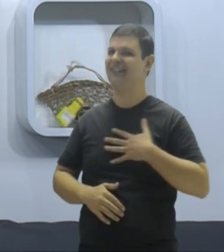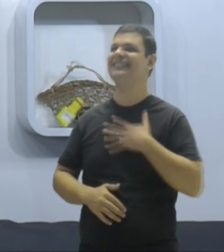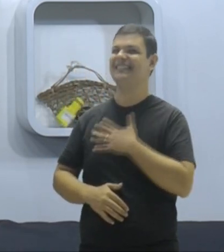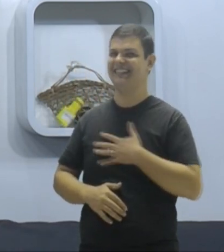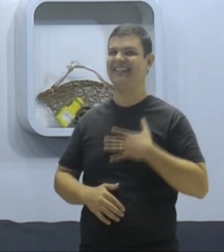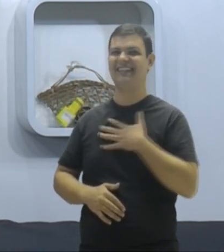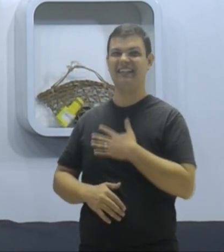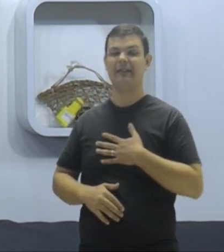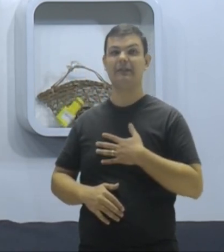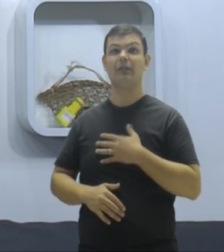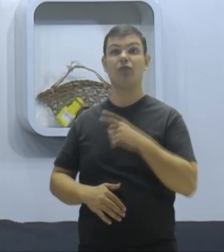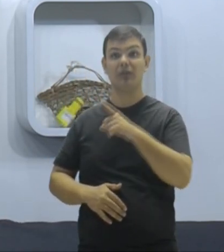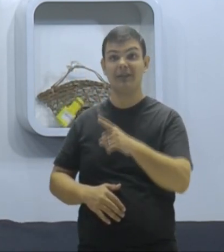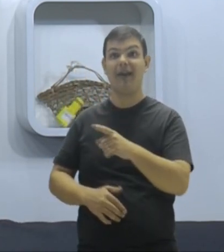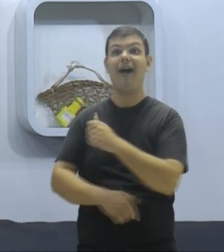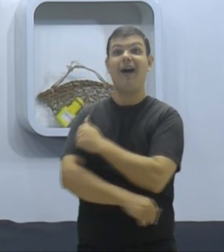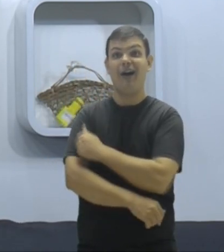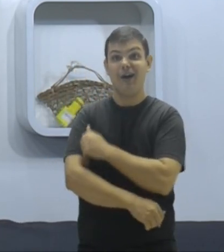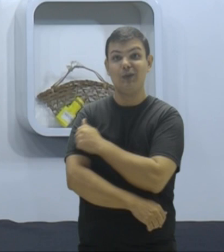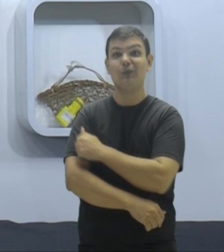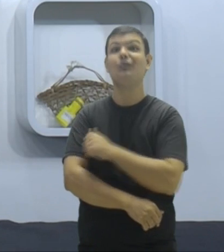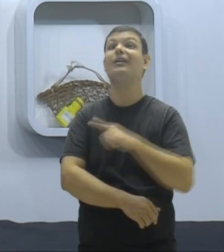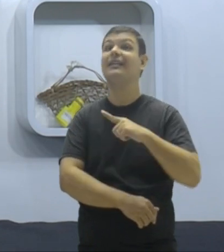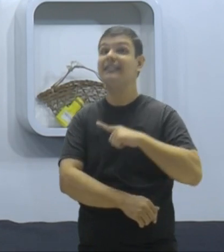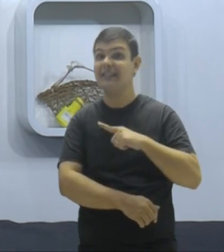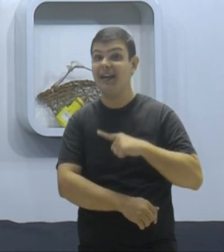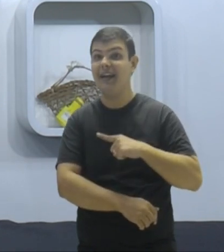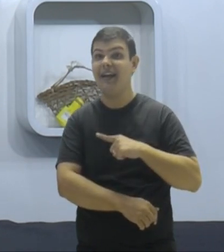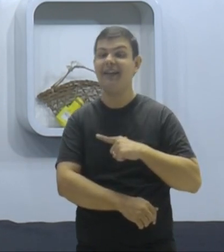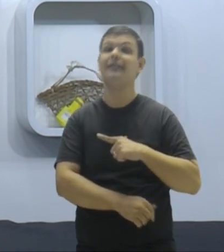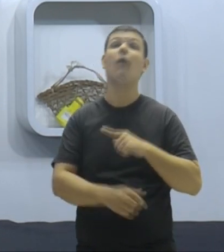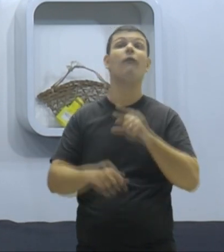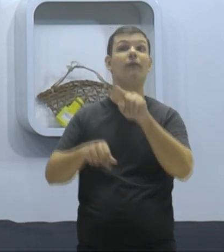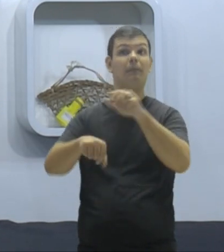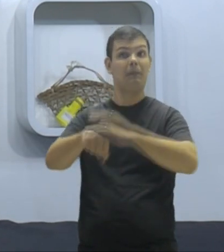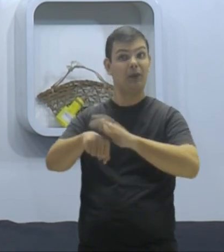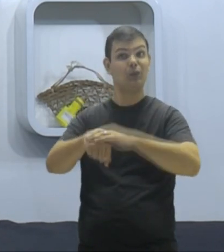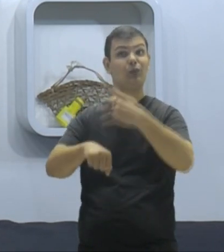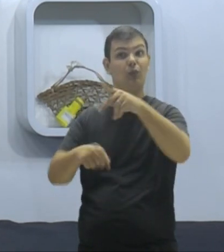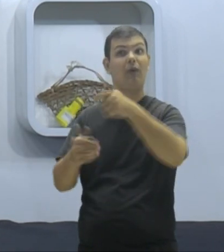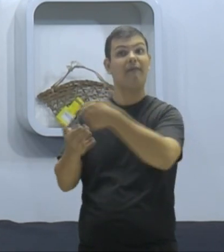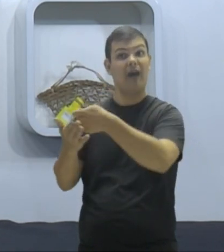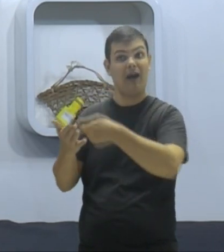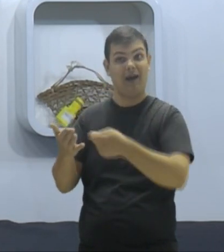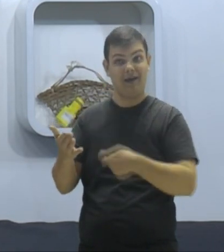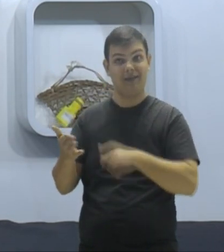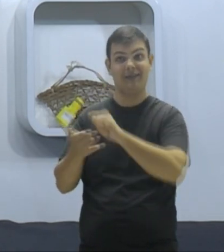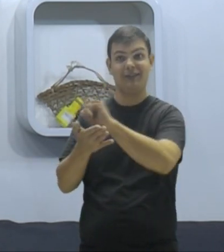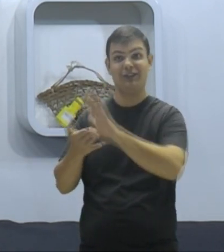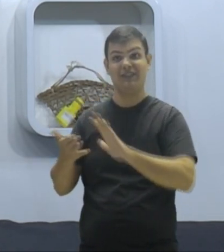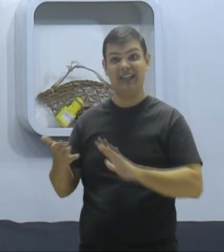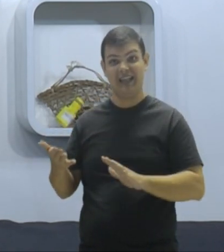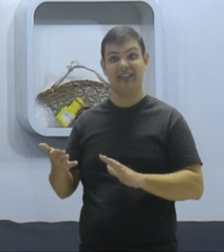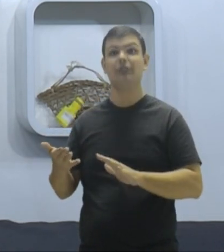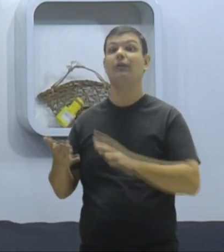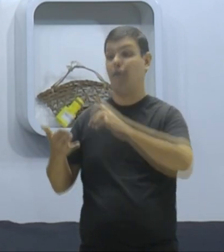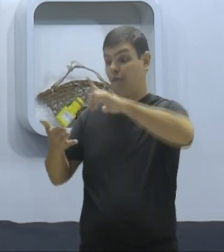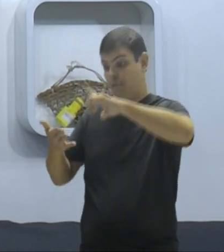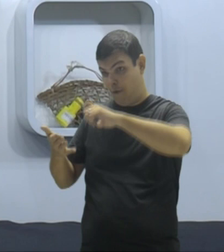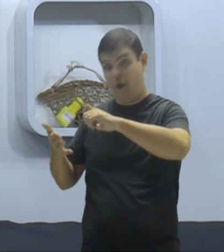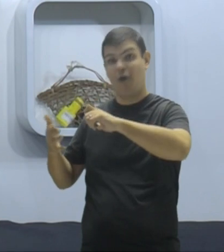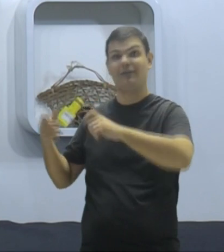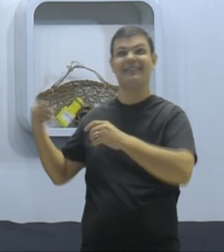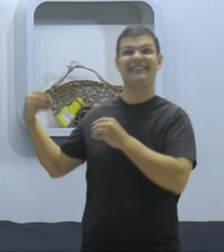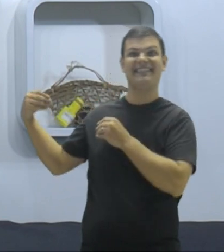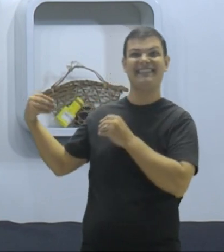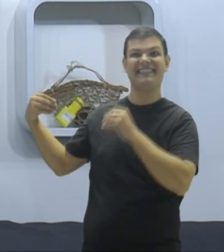Então, aqueles alunos que estão assistindo, estão participando, anota aí. Faça a atividade, faz o desenho, tira uma foto e manda para a gente que você vai